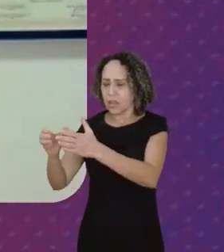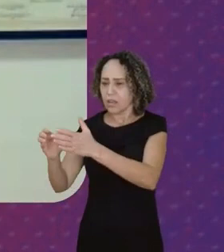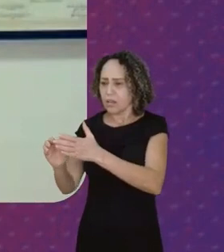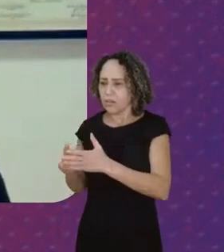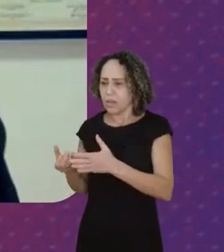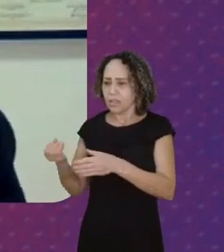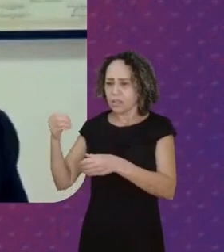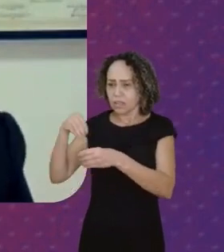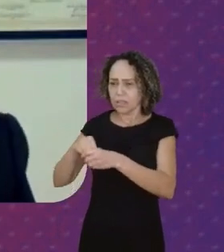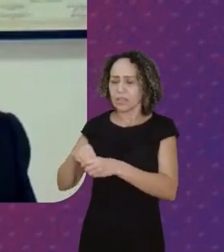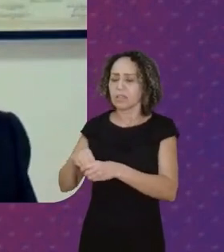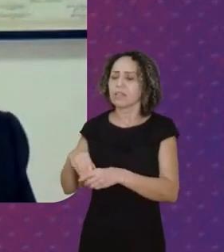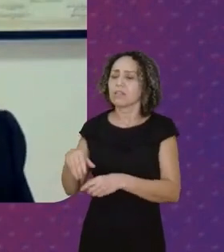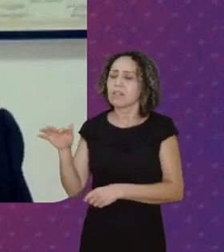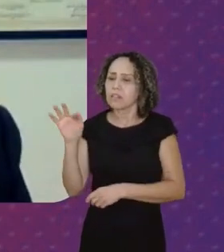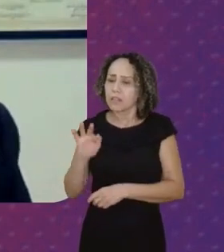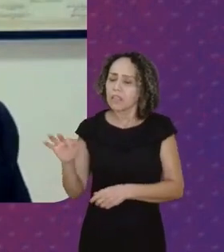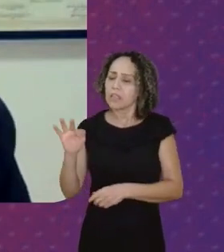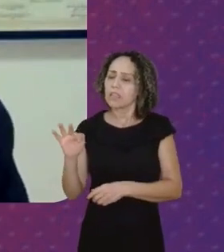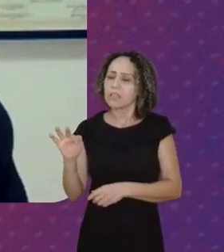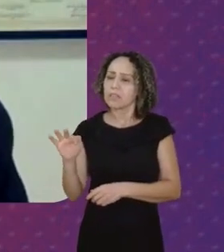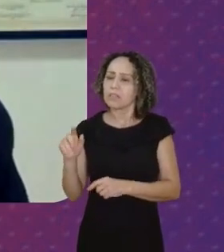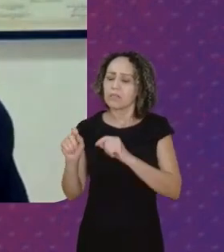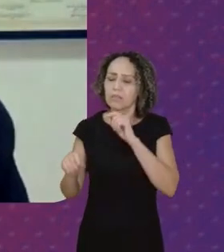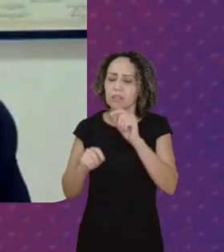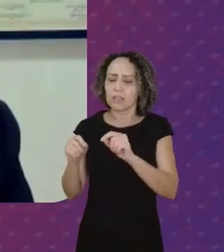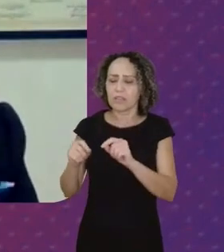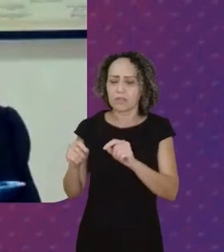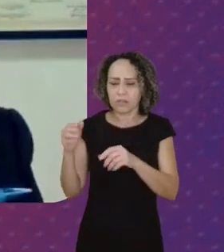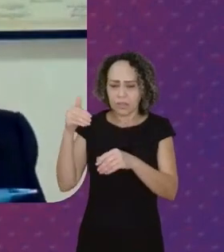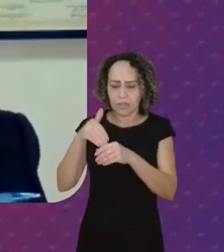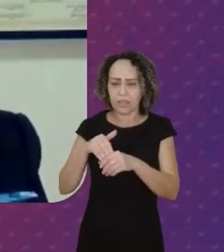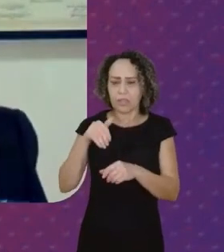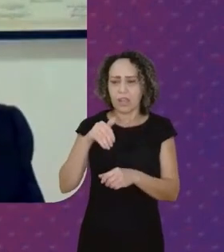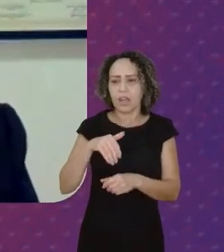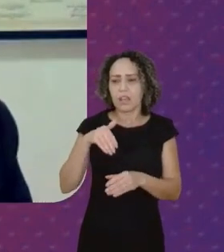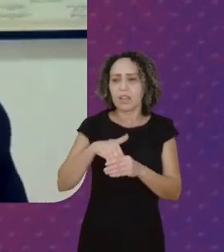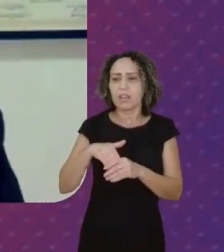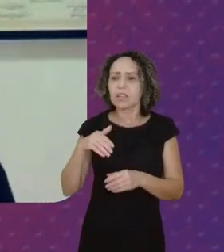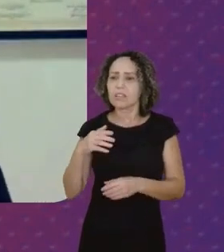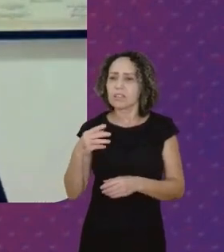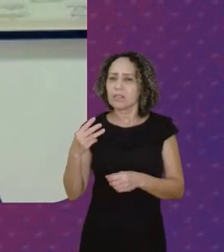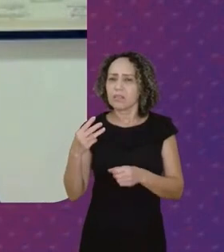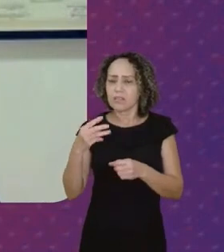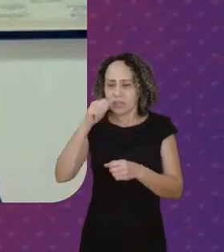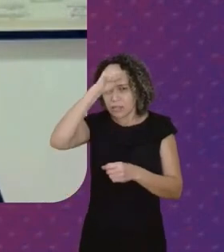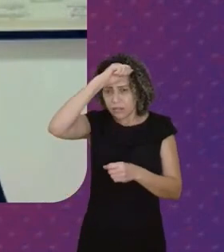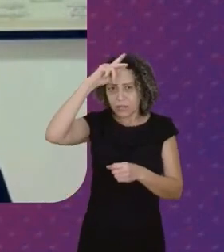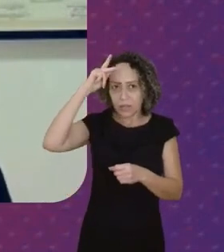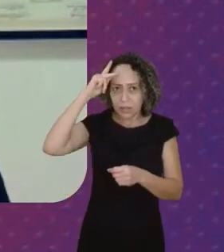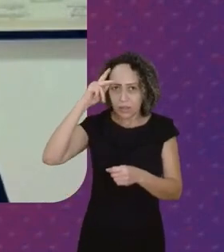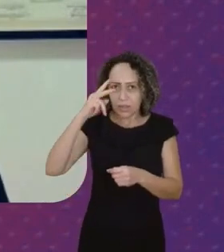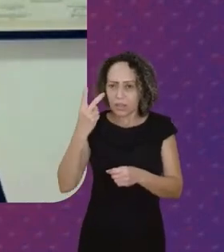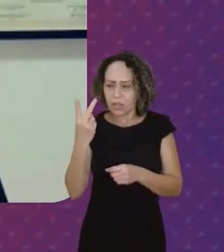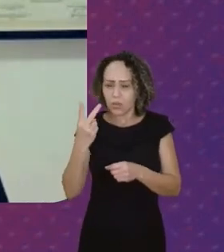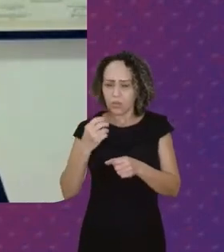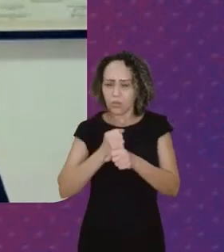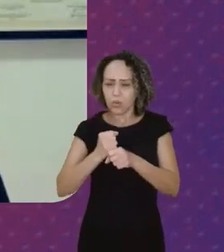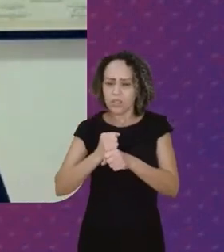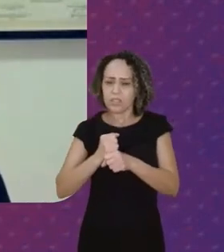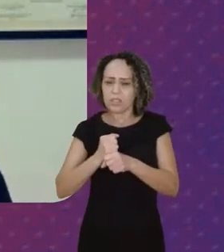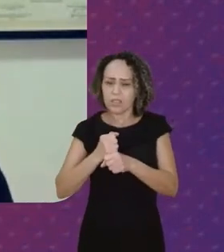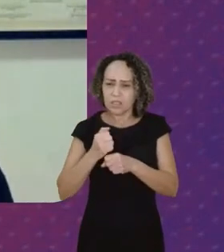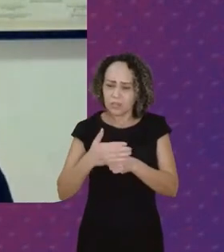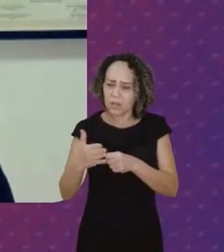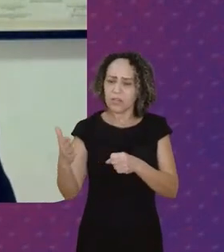também nas eleições municipais próximas, né? Daqui a 2 anos, a gente vai ter eleição municipal, daqui a 2 anos a federação